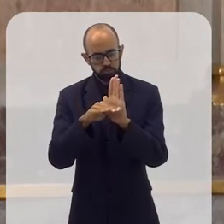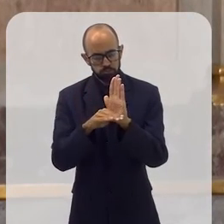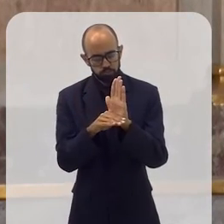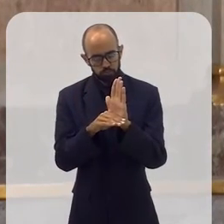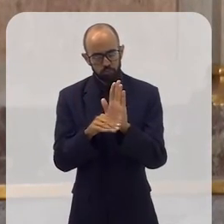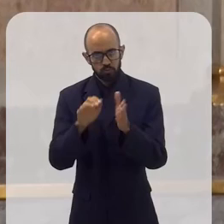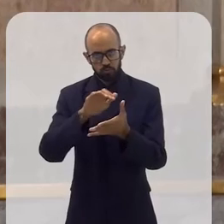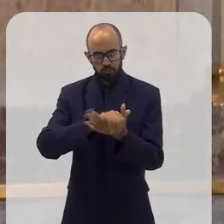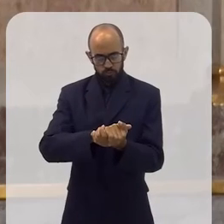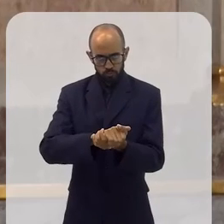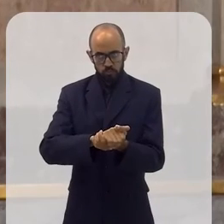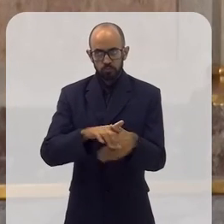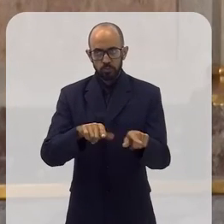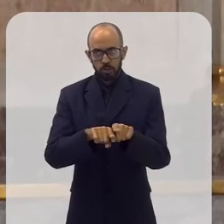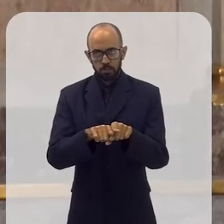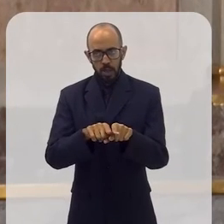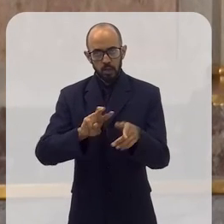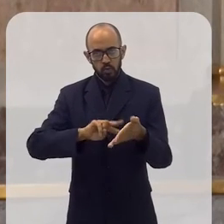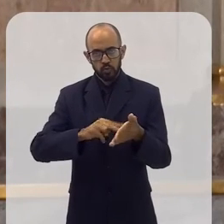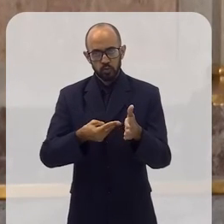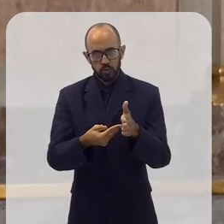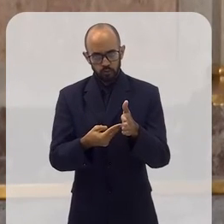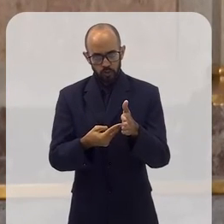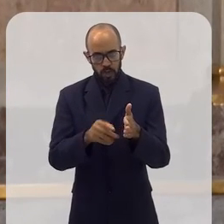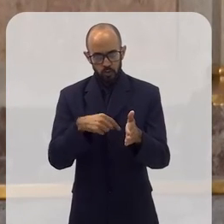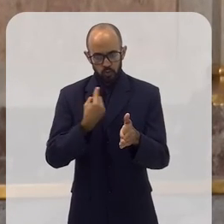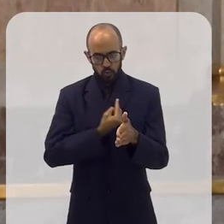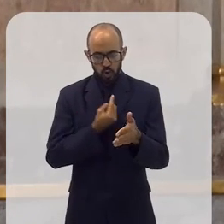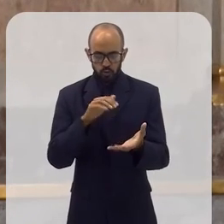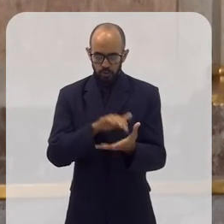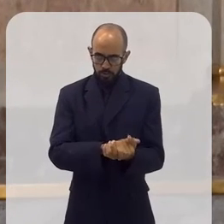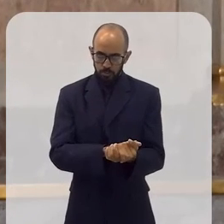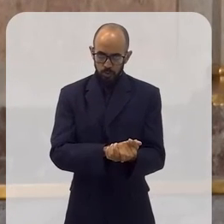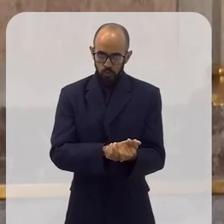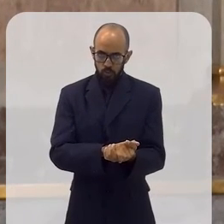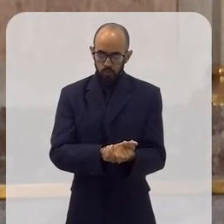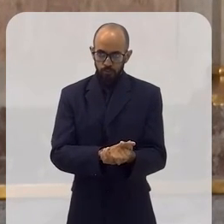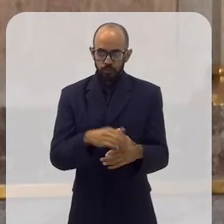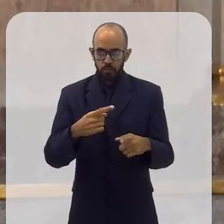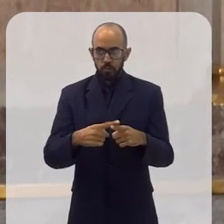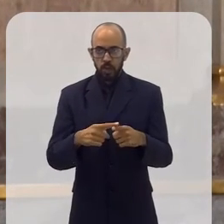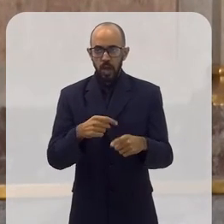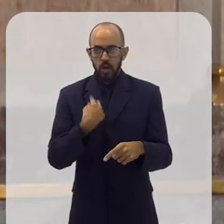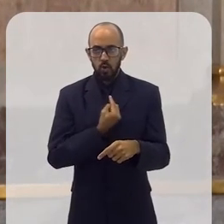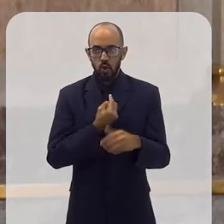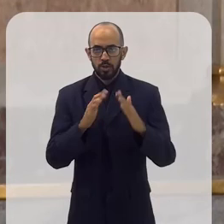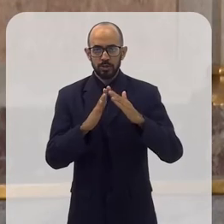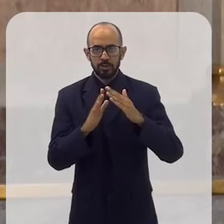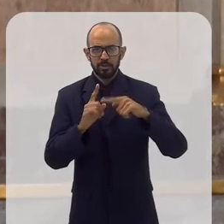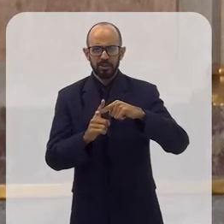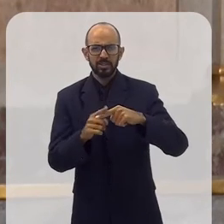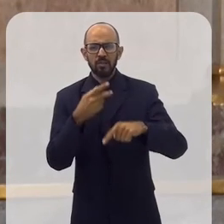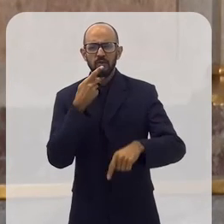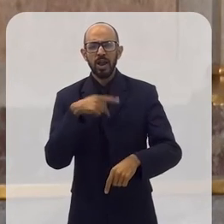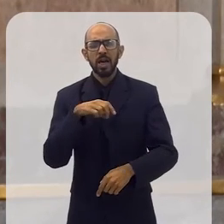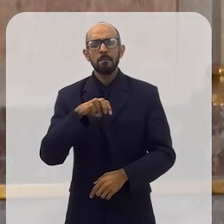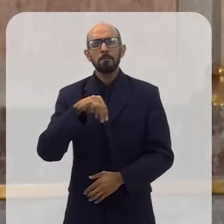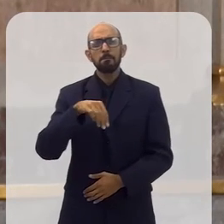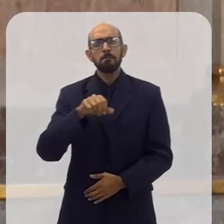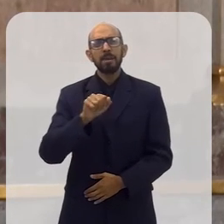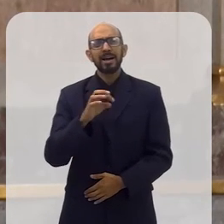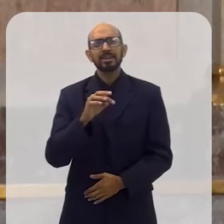passos do casamento e os significados de nosso matrimônio, porque nossa igreja ele se chama de